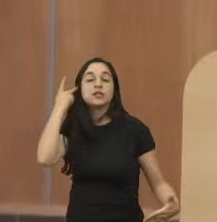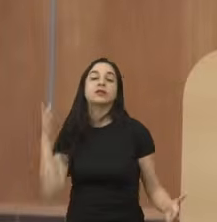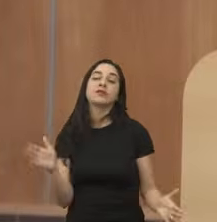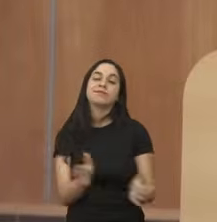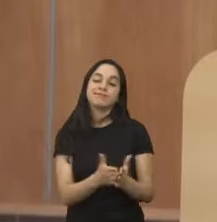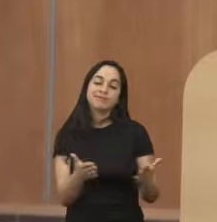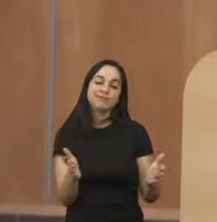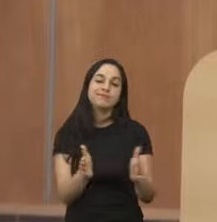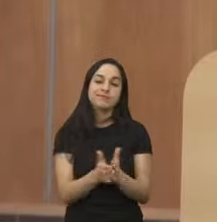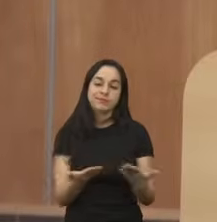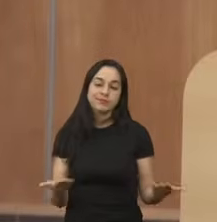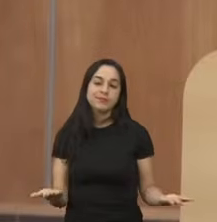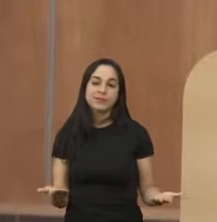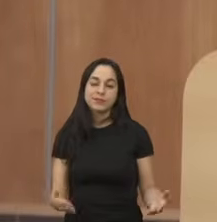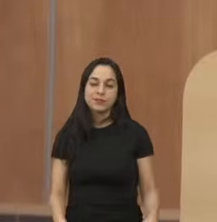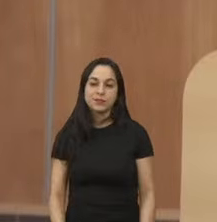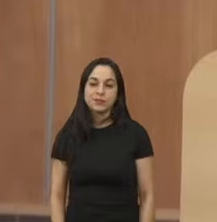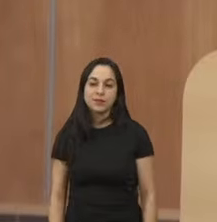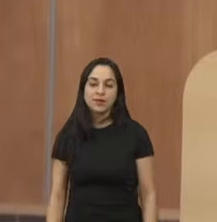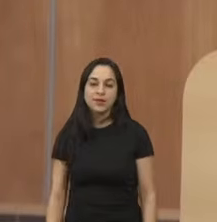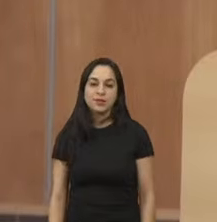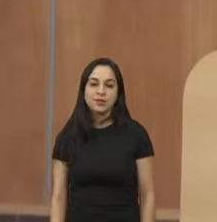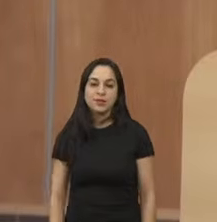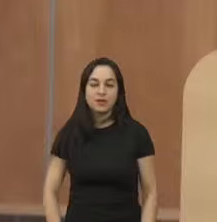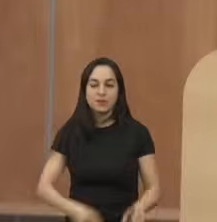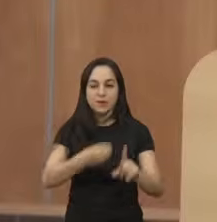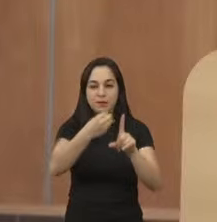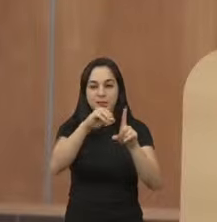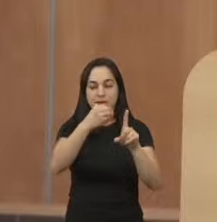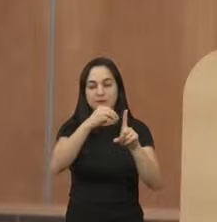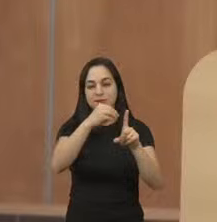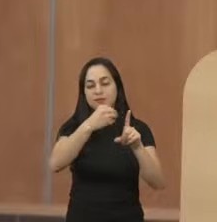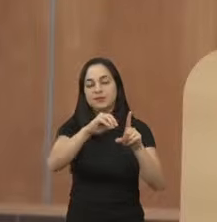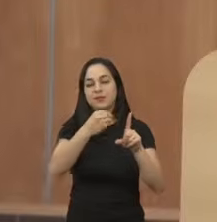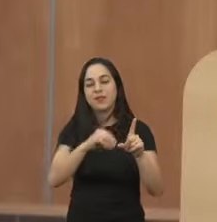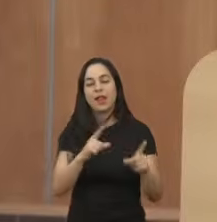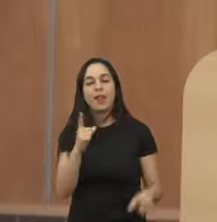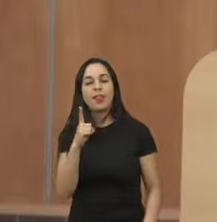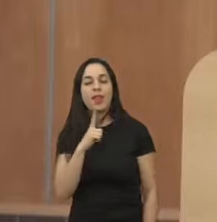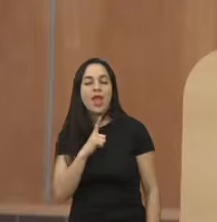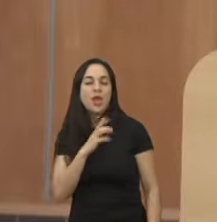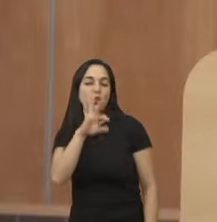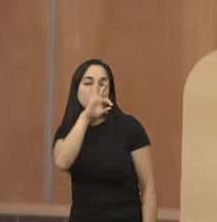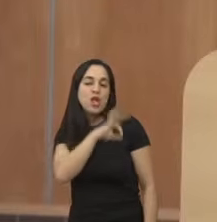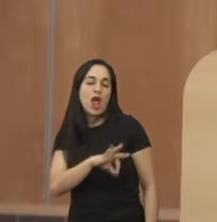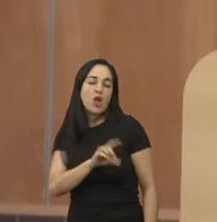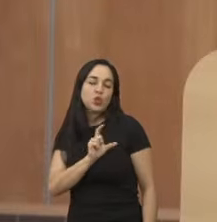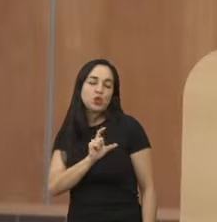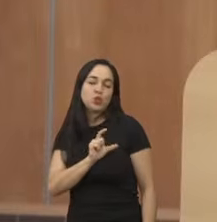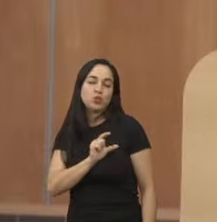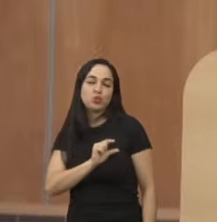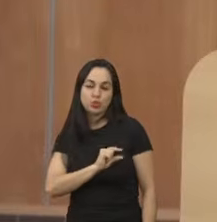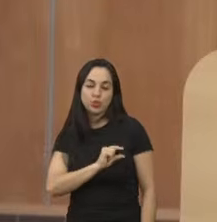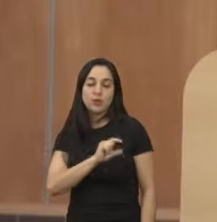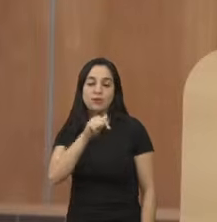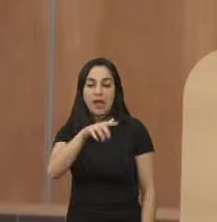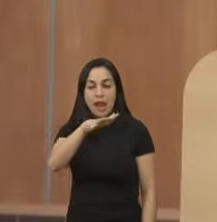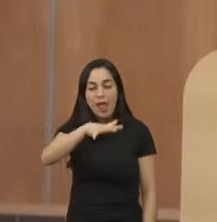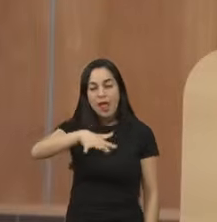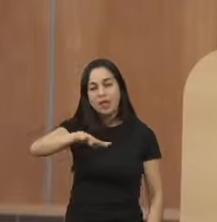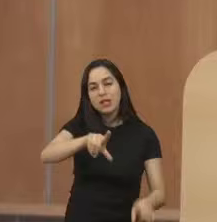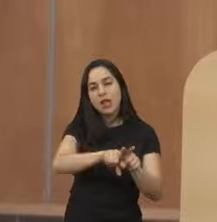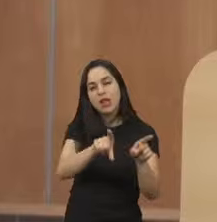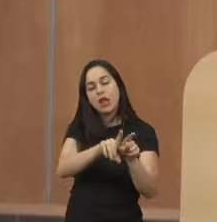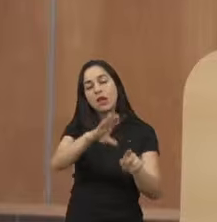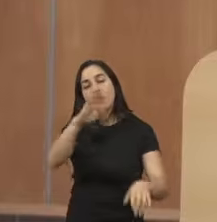vulneráveis, pessoas que são aquelas que ganham o menor salário aí, né, na região e no Brasil. E